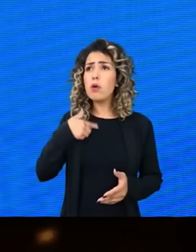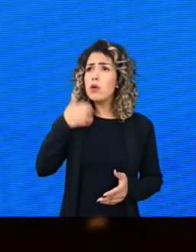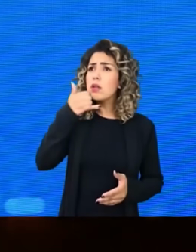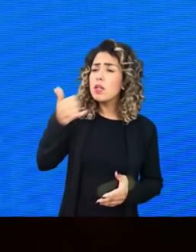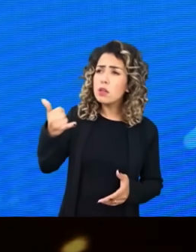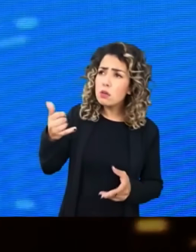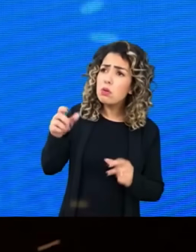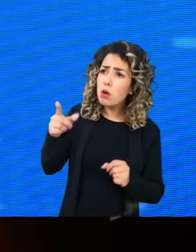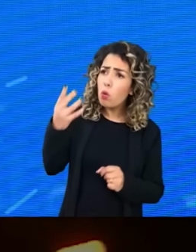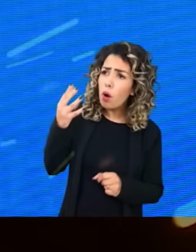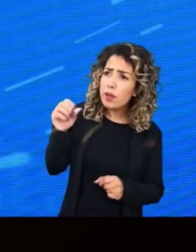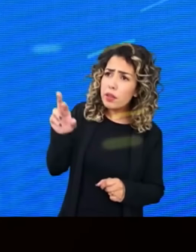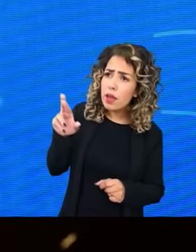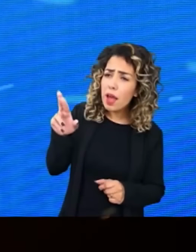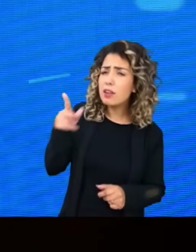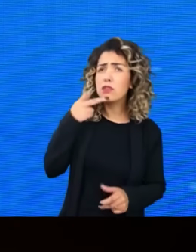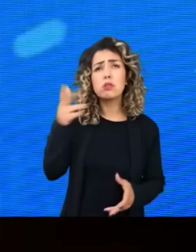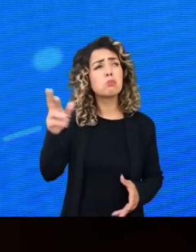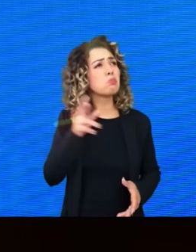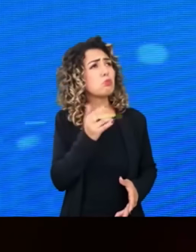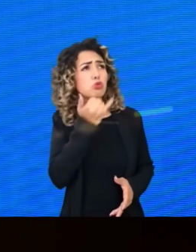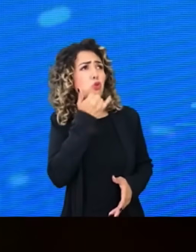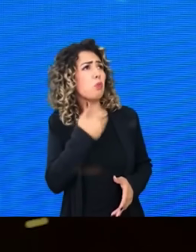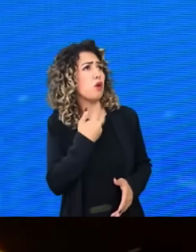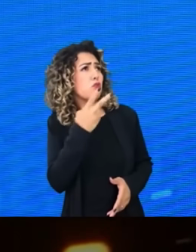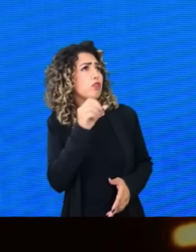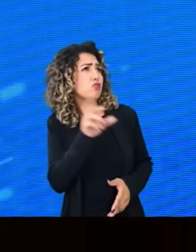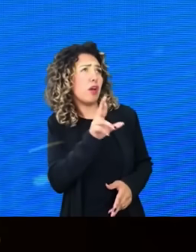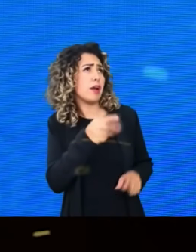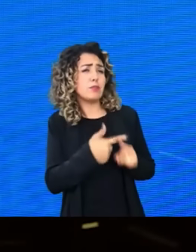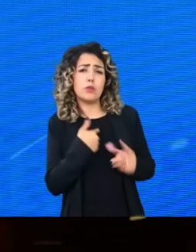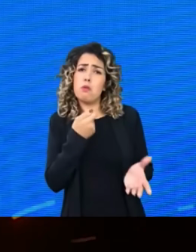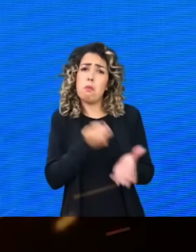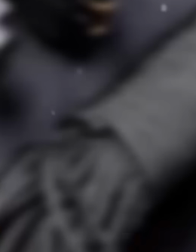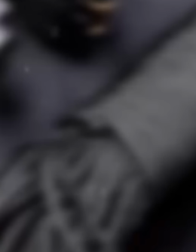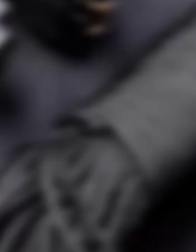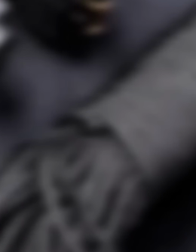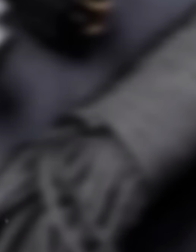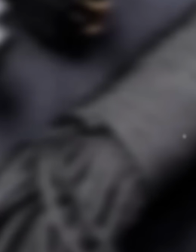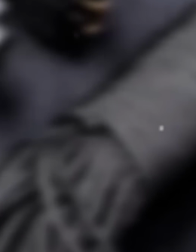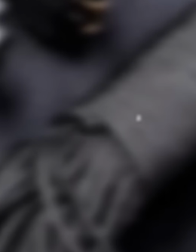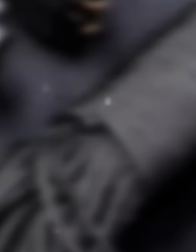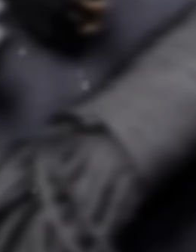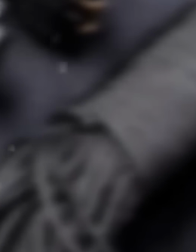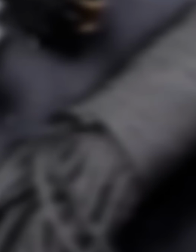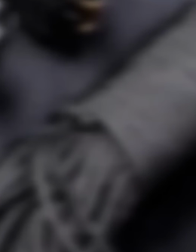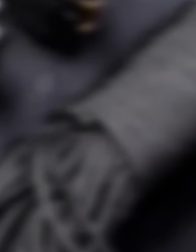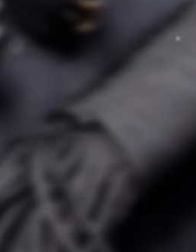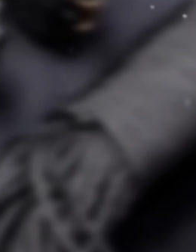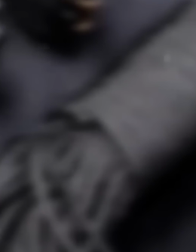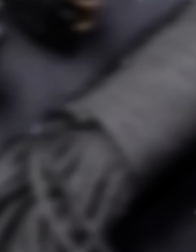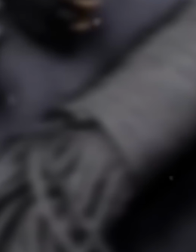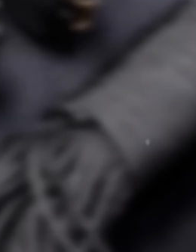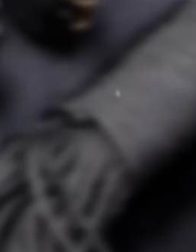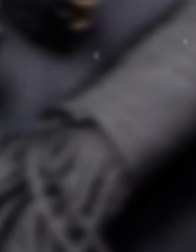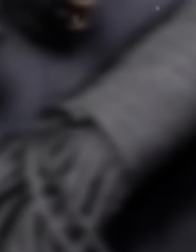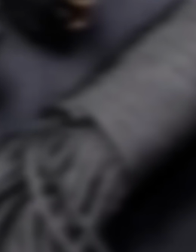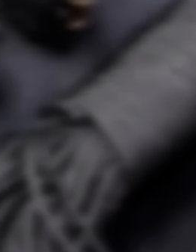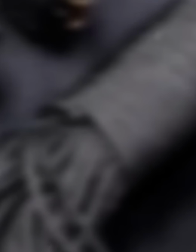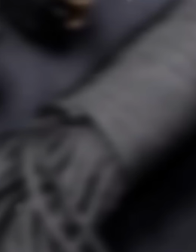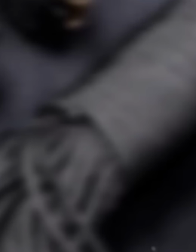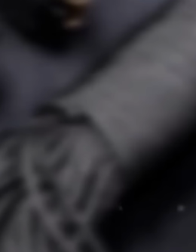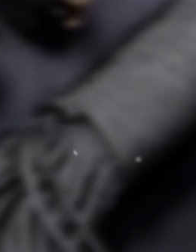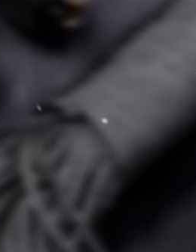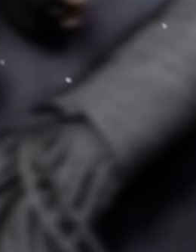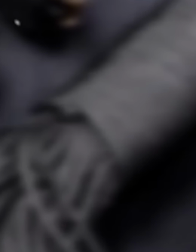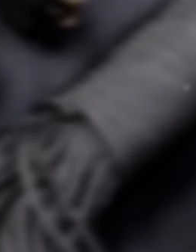qualquer jeito mas o grande resumo é o seguinte ele e todos bem-vindo ao nosso canal do YouTube aqui você vai